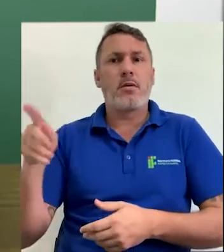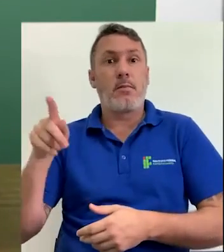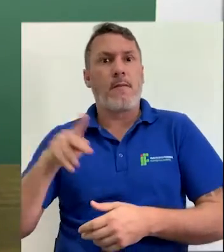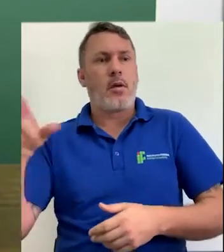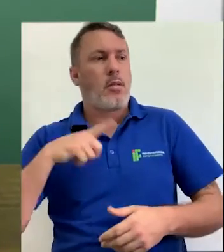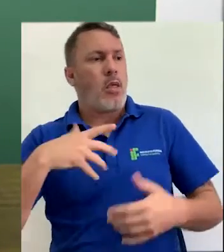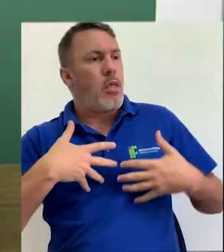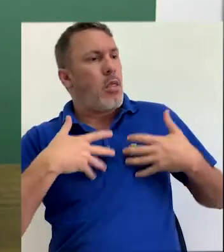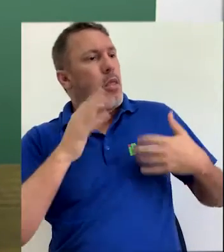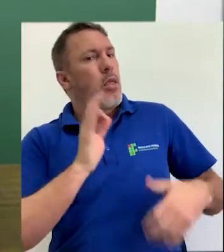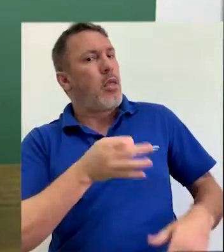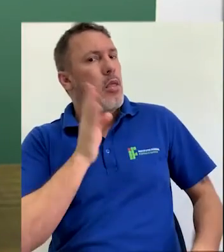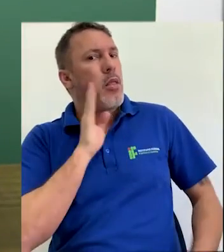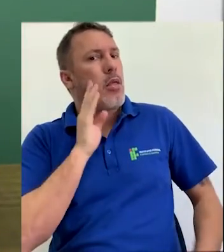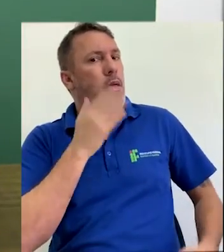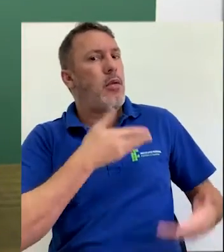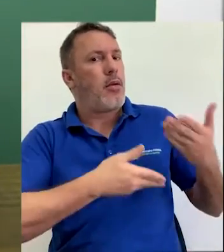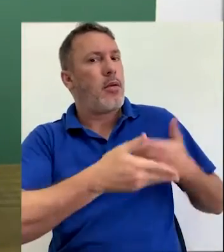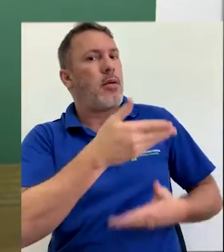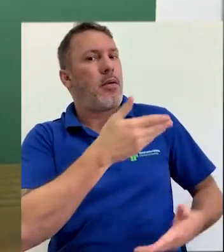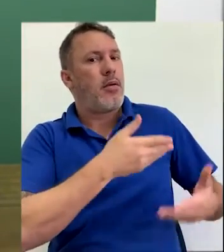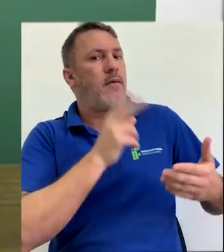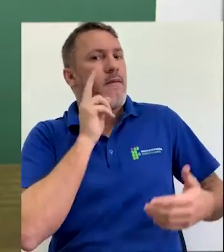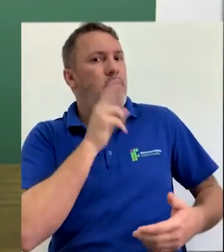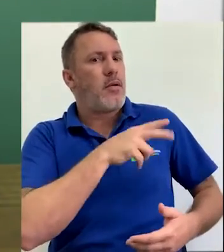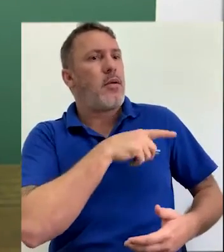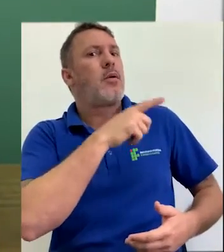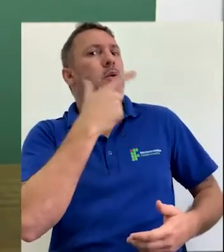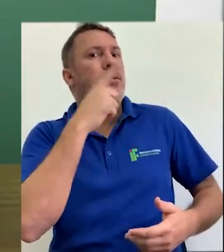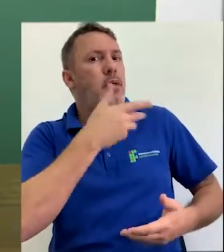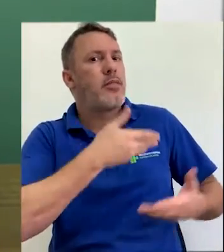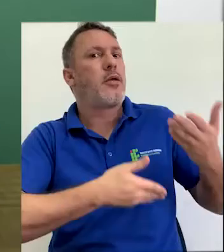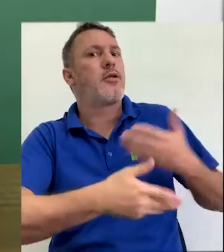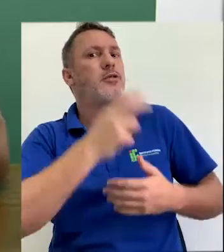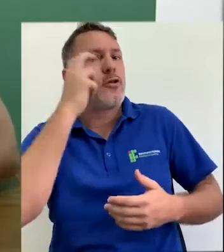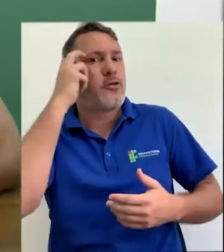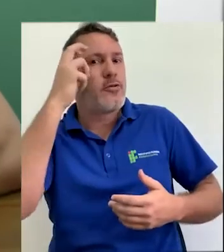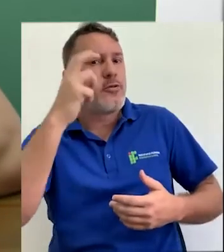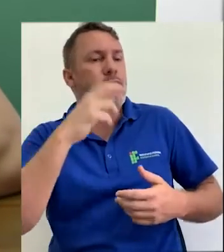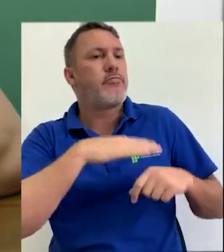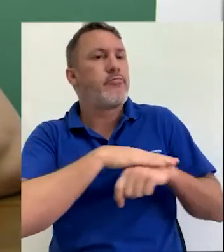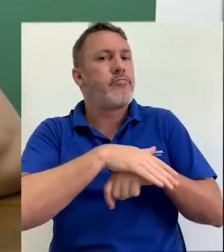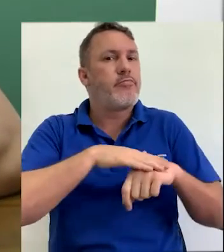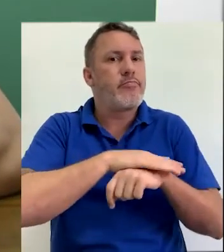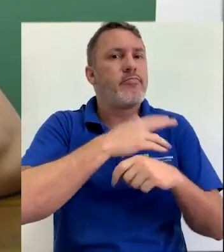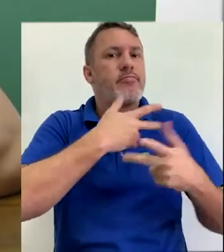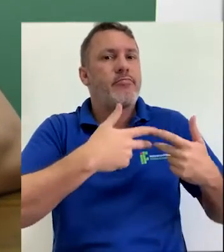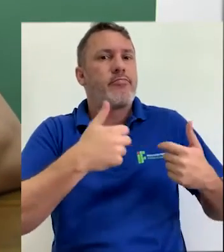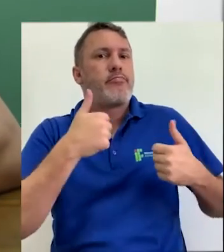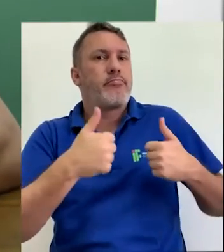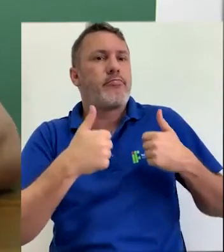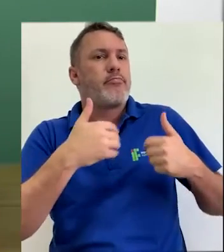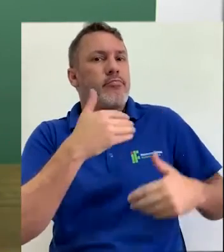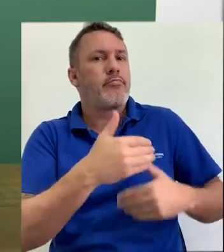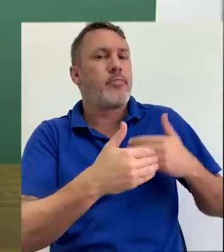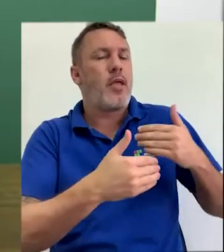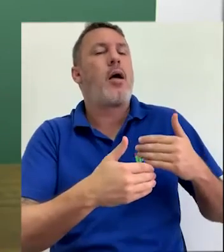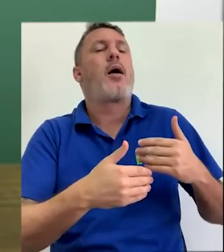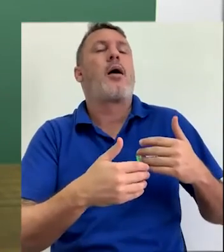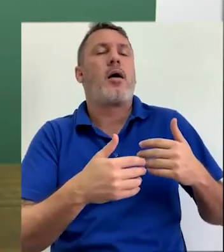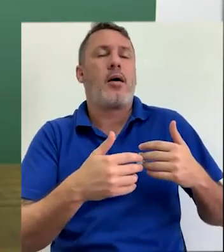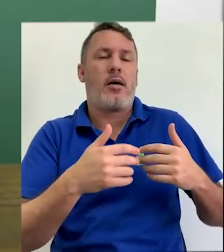ficar feliz com a minha capacidade de interagir, de falar ou de escrever,